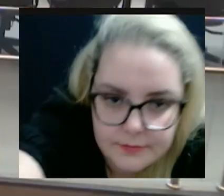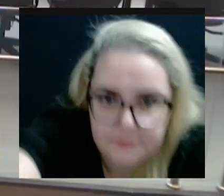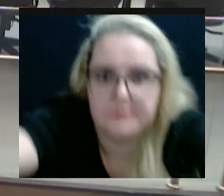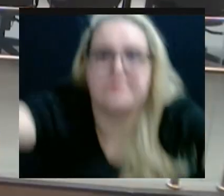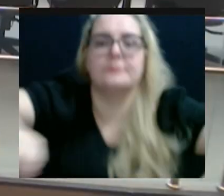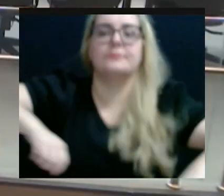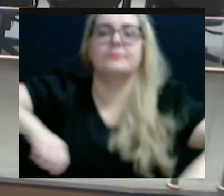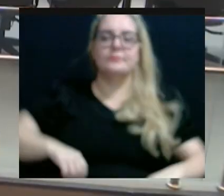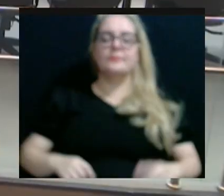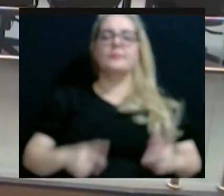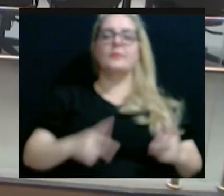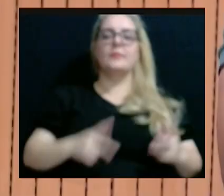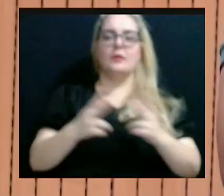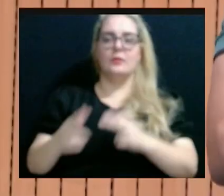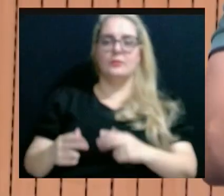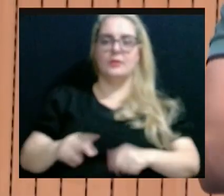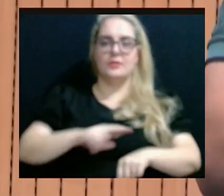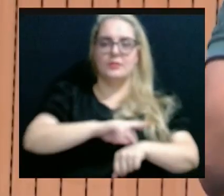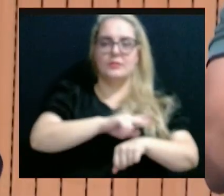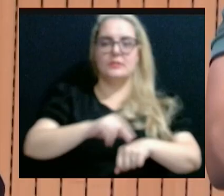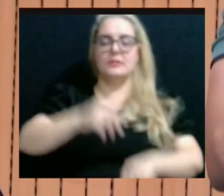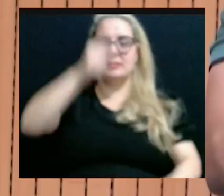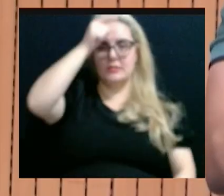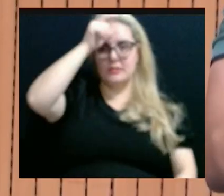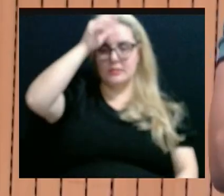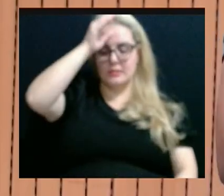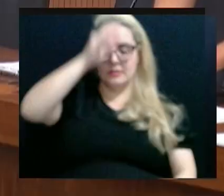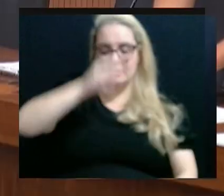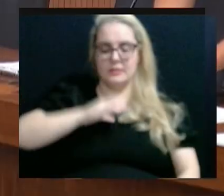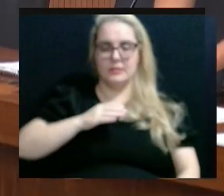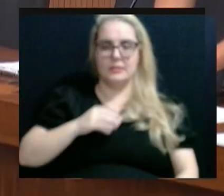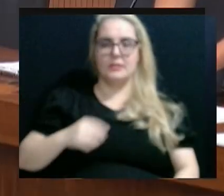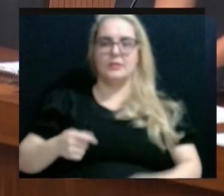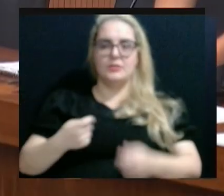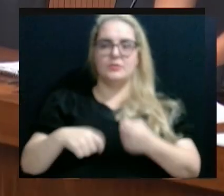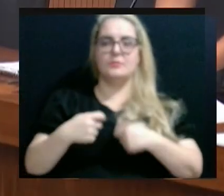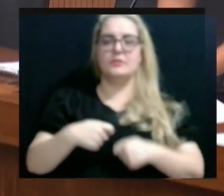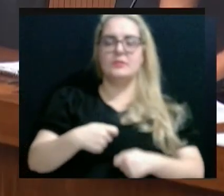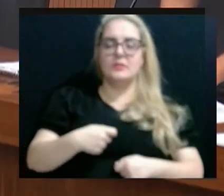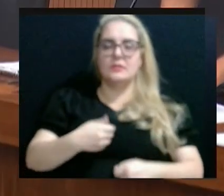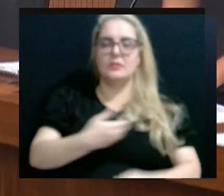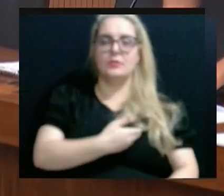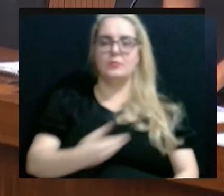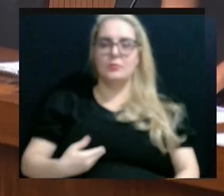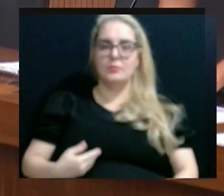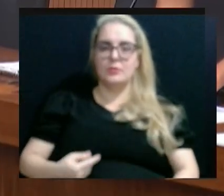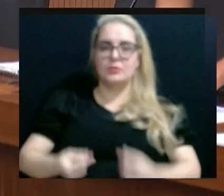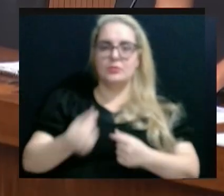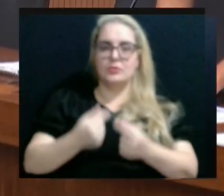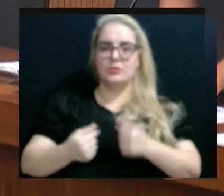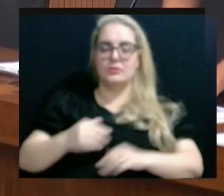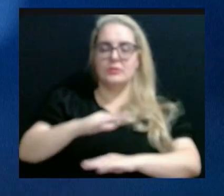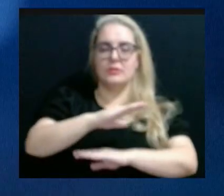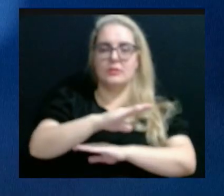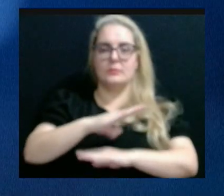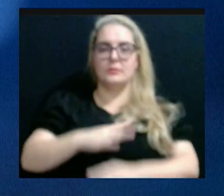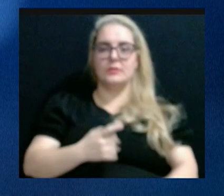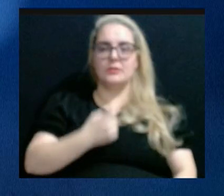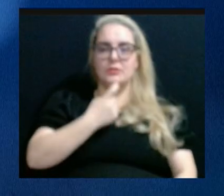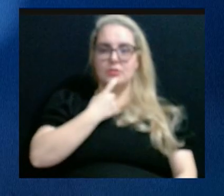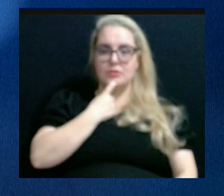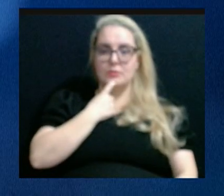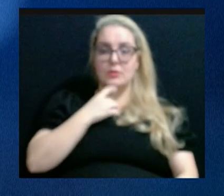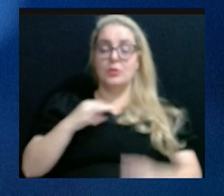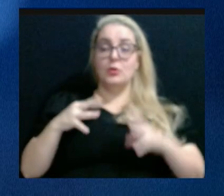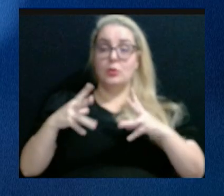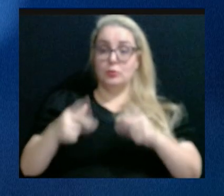Racial e Cidadania, Administração Pública e de Finanças e Orçamento da Câmara Municipal de Campinas. Todas deram,